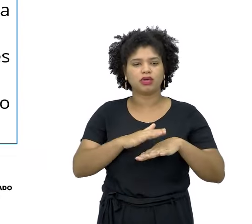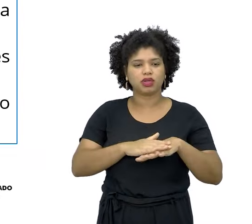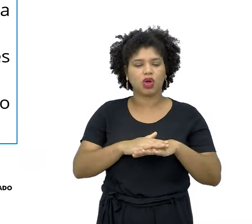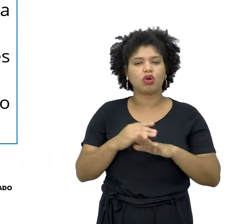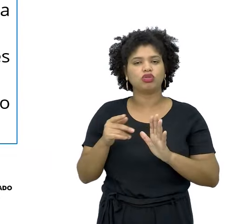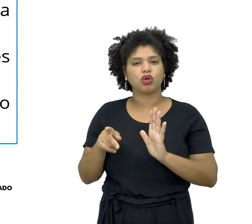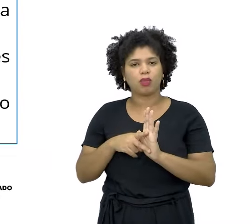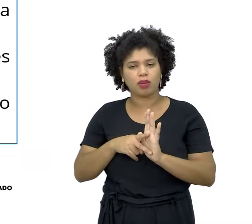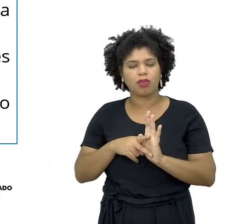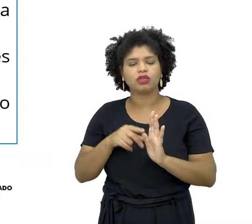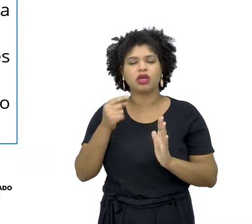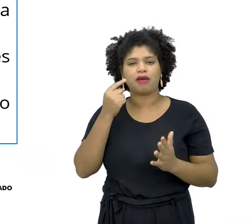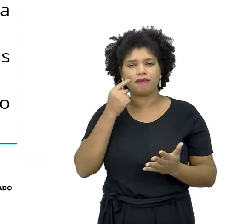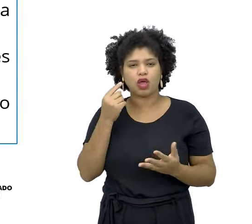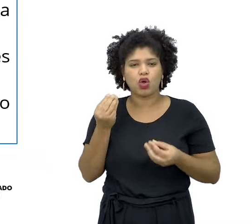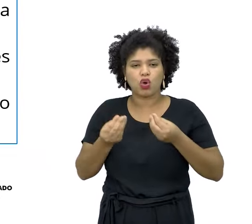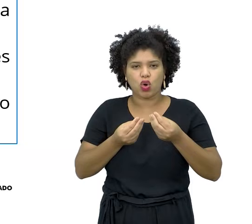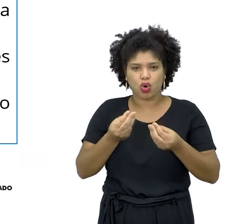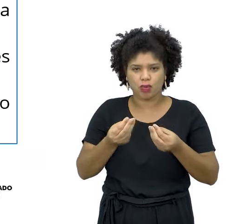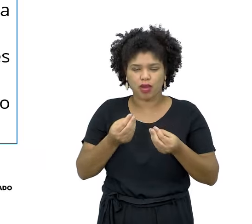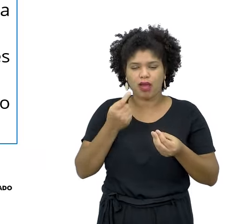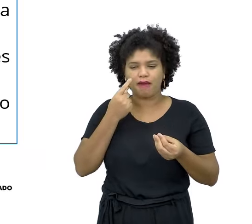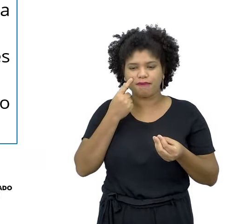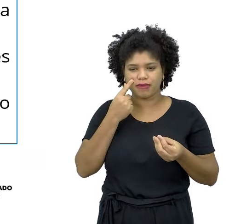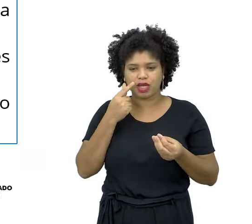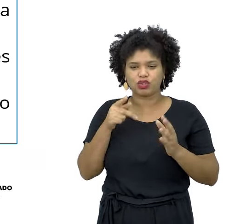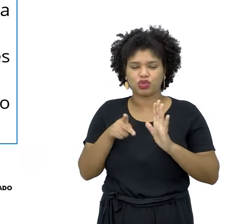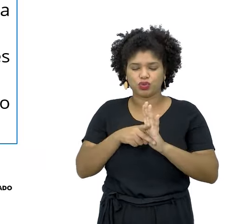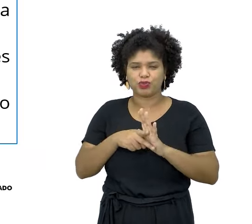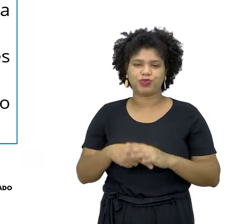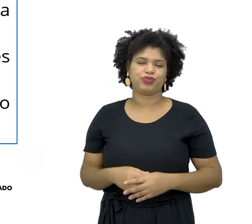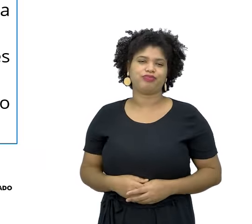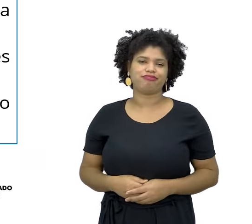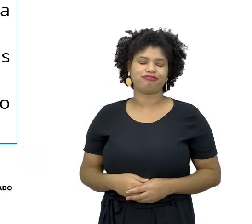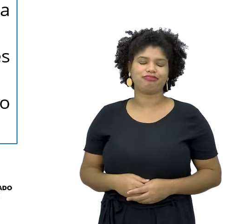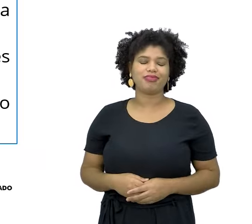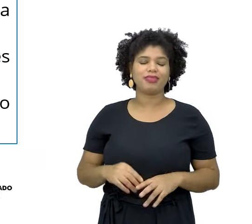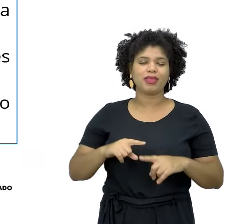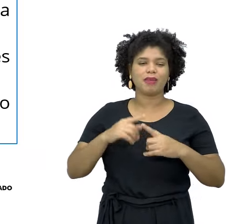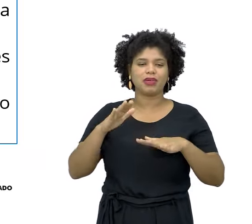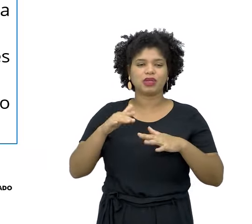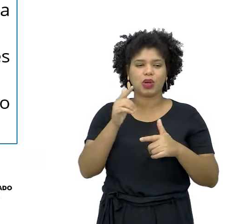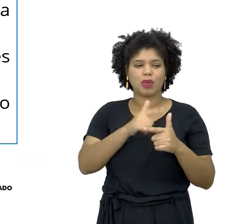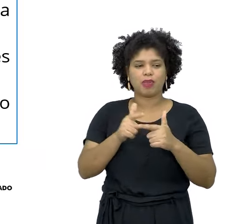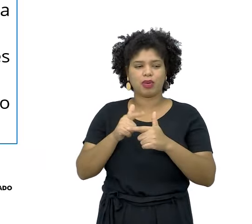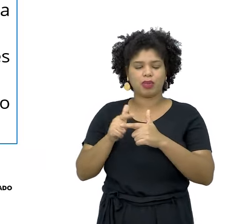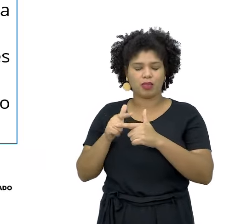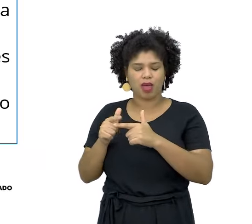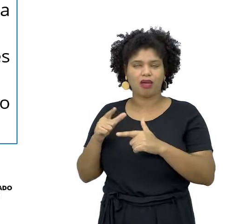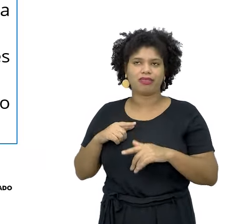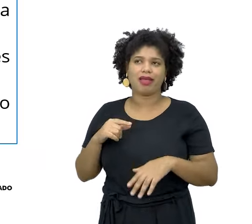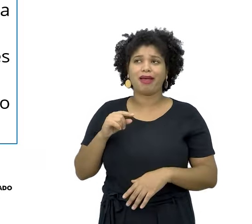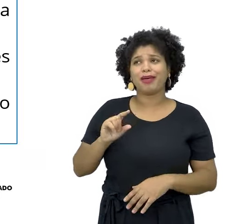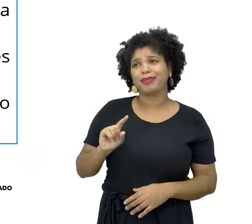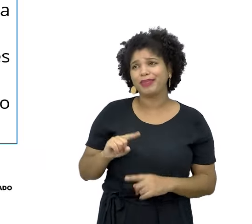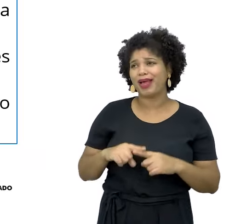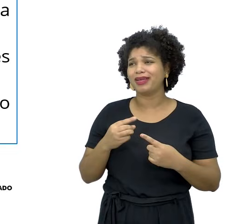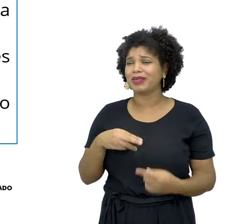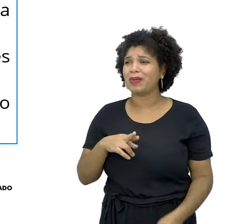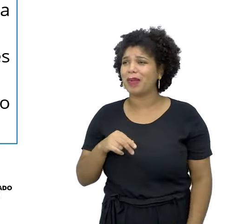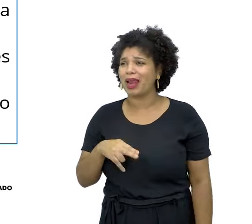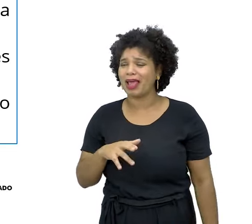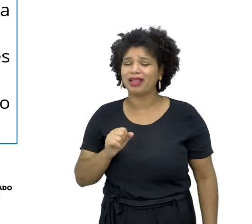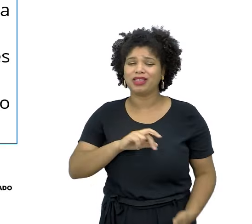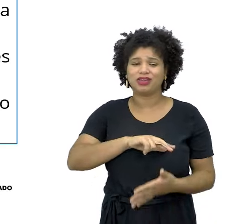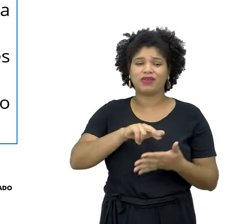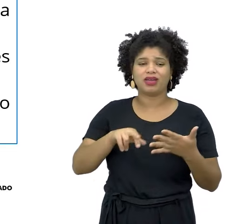9 passos, gente, é um feito incrível. Eu sei que é um problema, aí você vai falar assim, mas Mariana, eu tenho lá 10